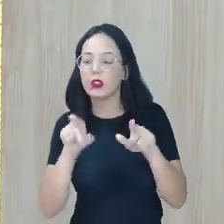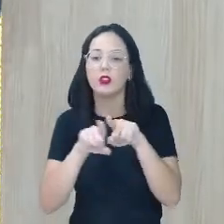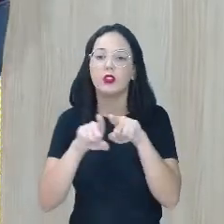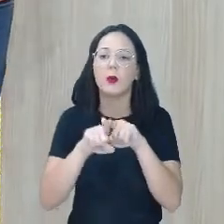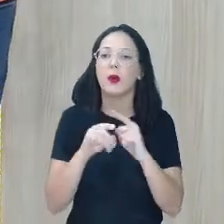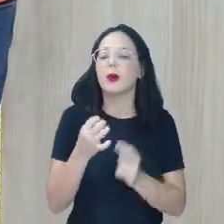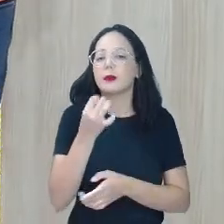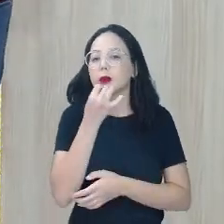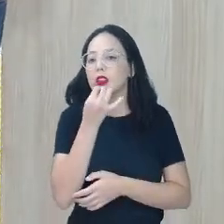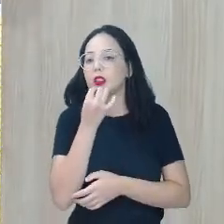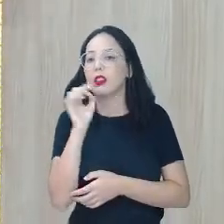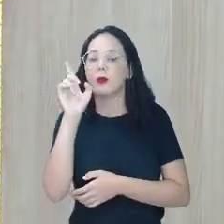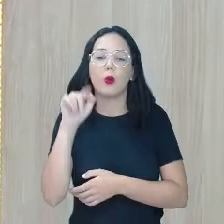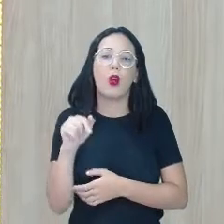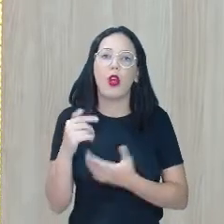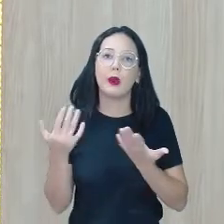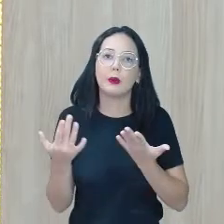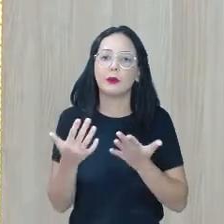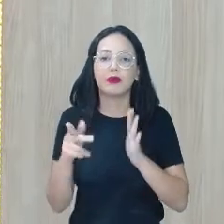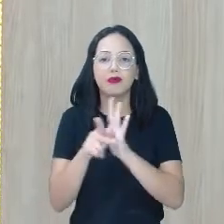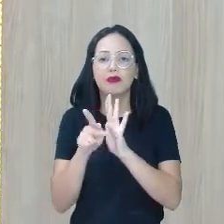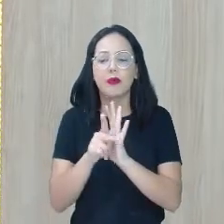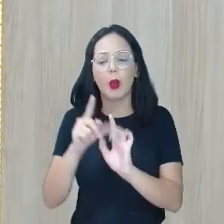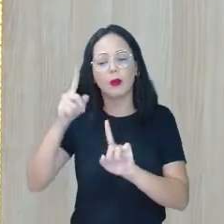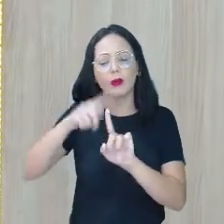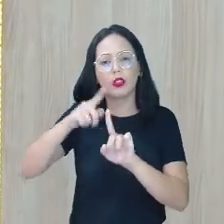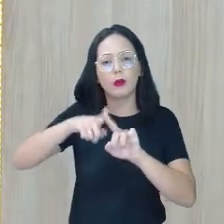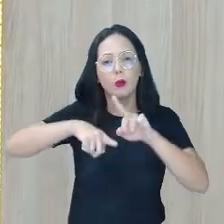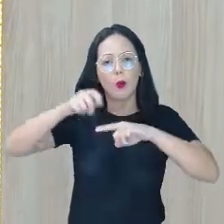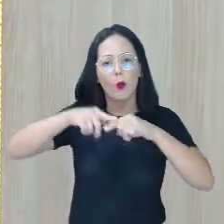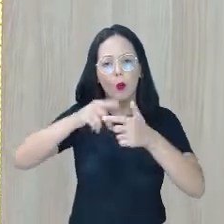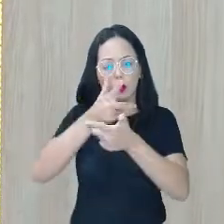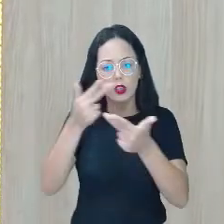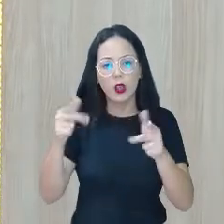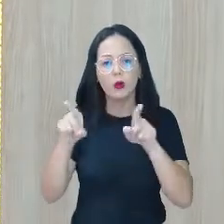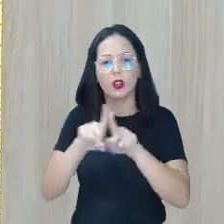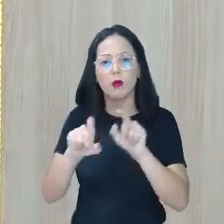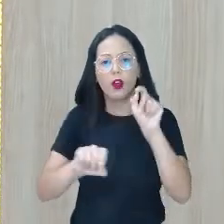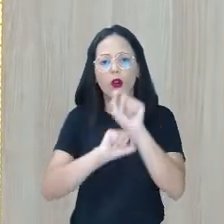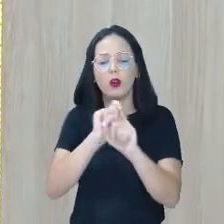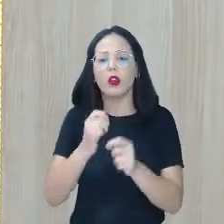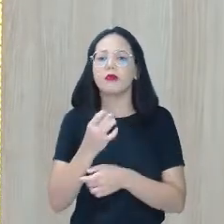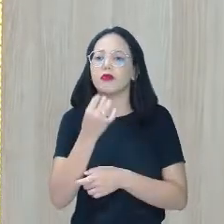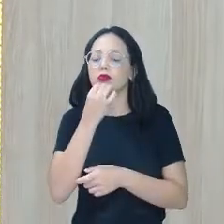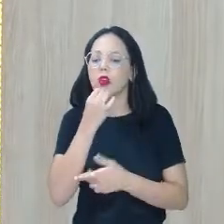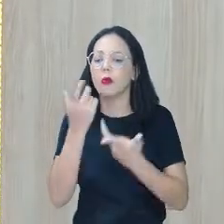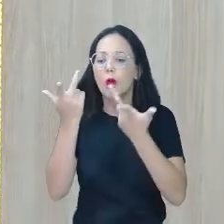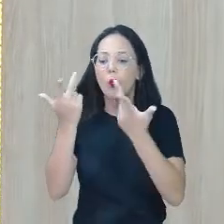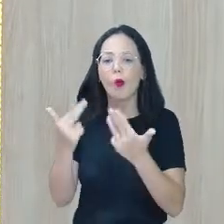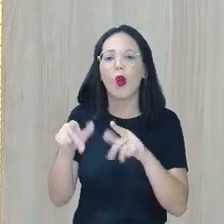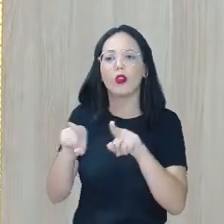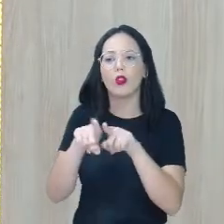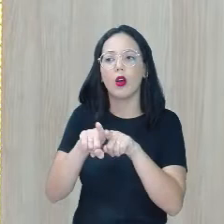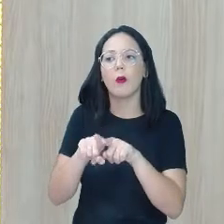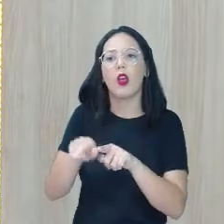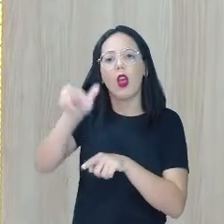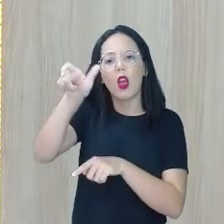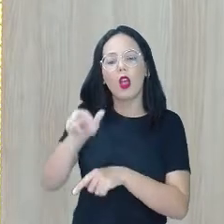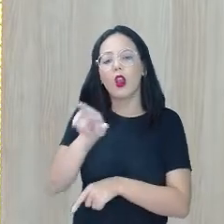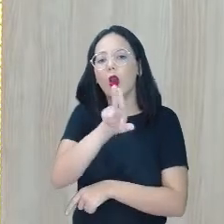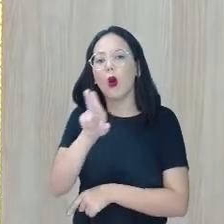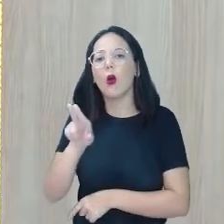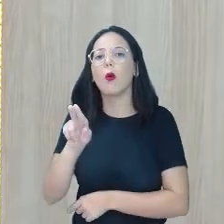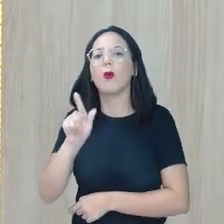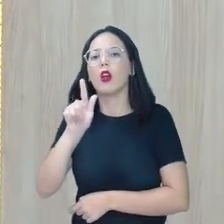exemplo, como um molde, né? Assim, que vai inspirar o Johannes Gutenberg, né,